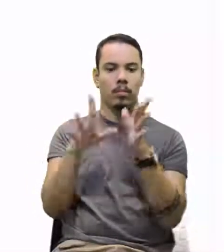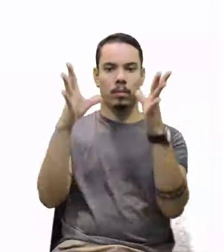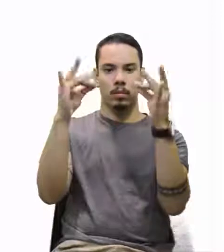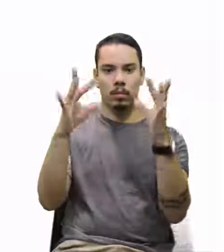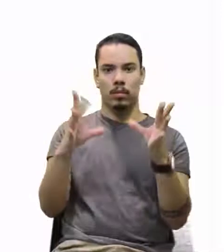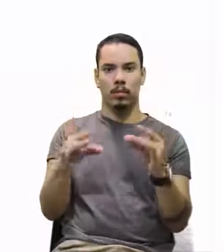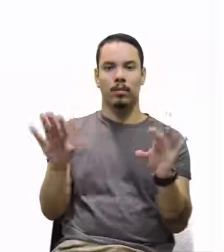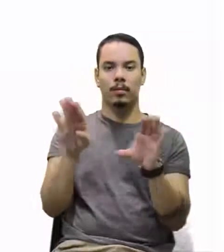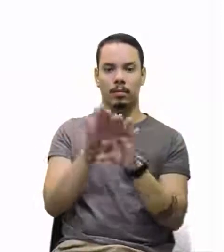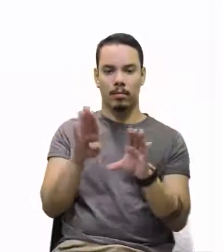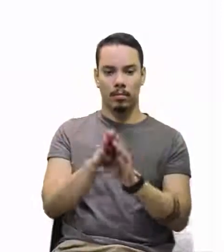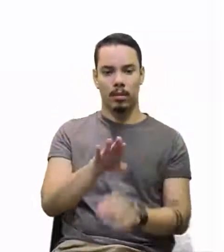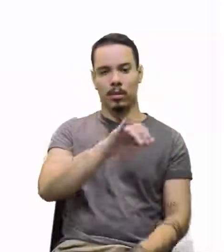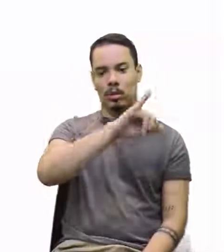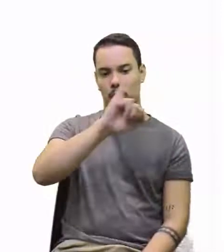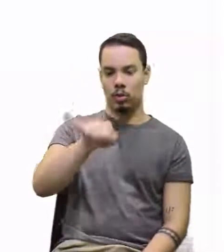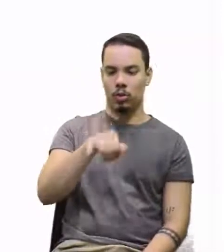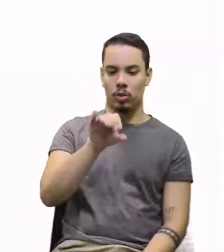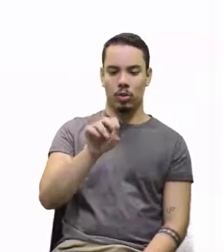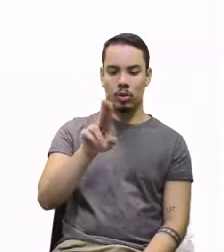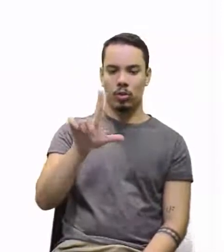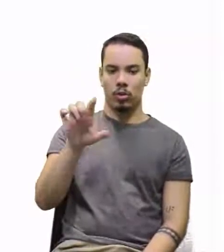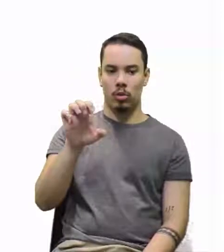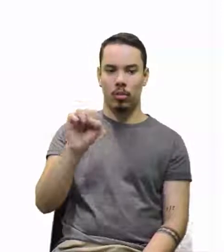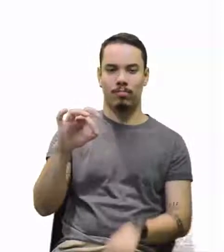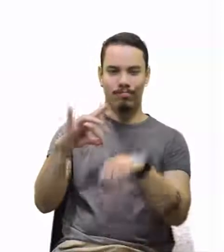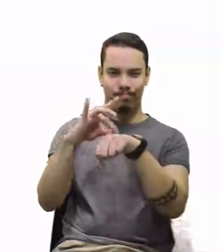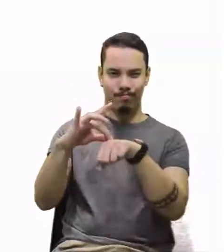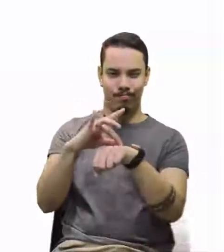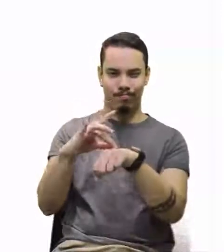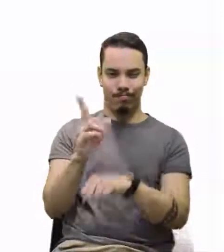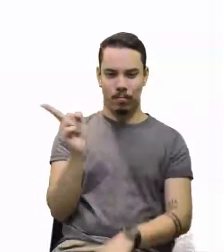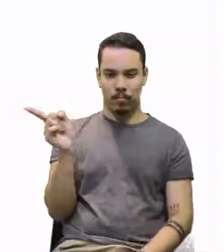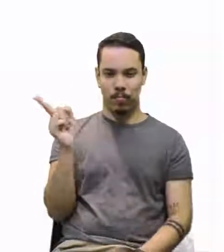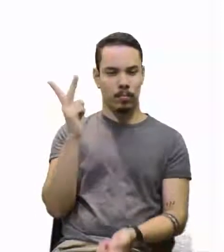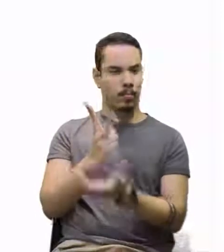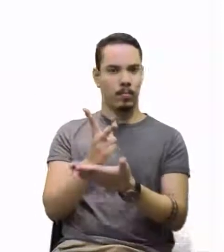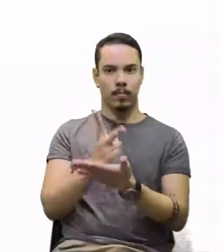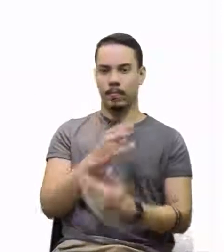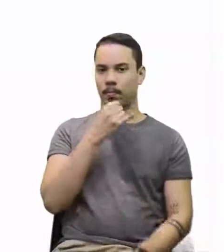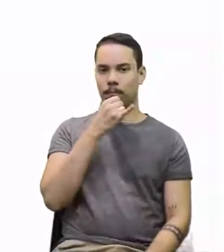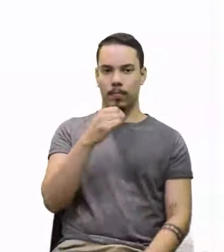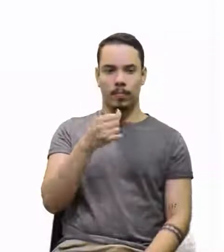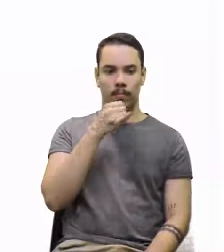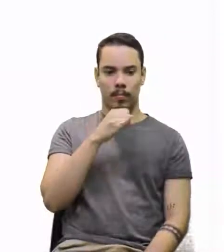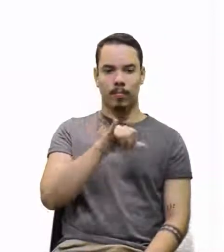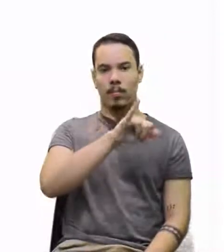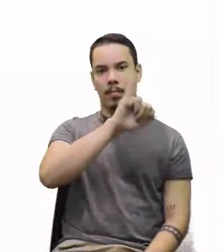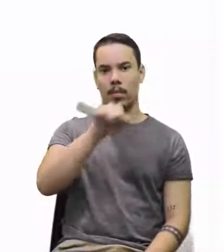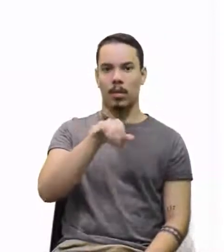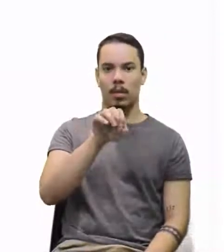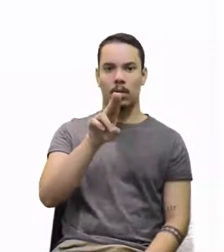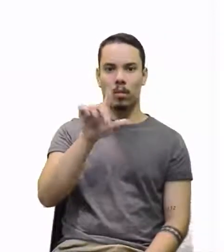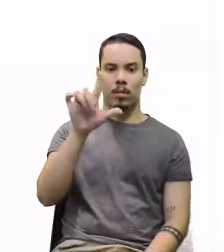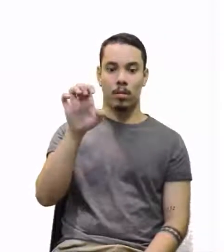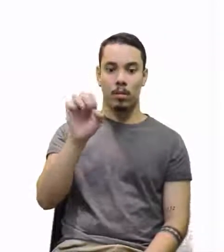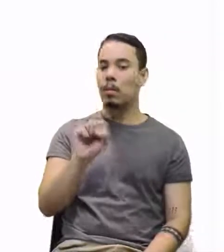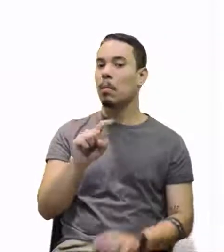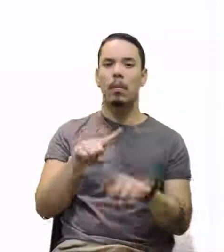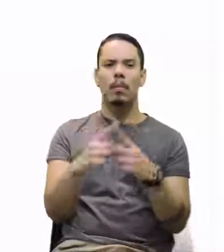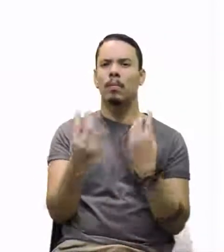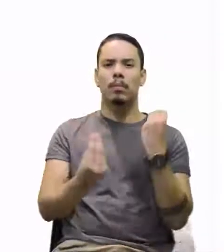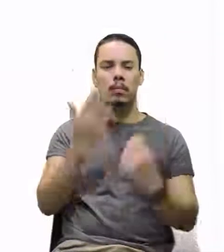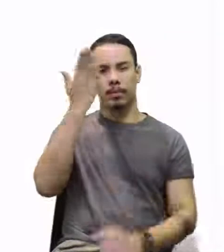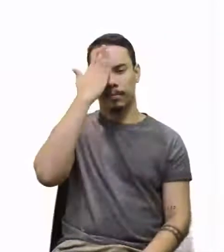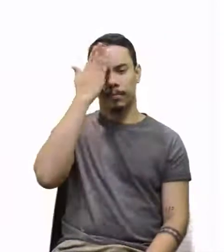em joules. Energia é dada em joules, né? Que corresponde à